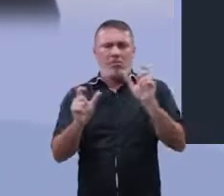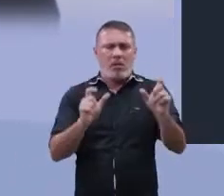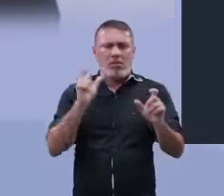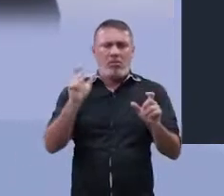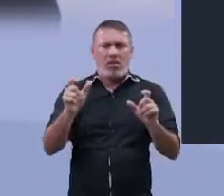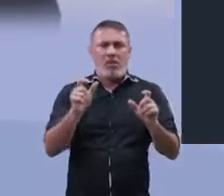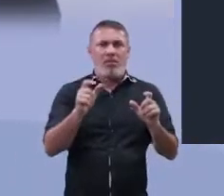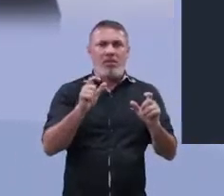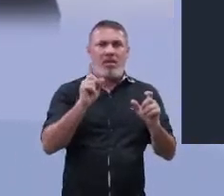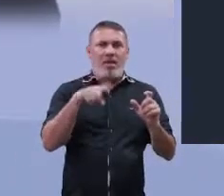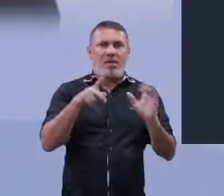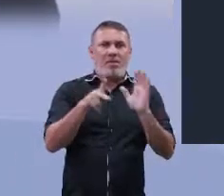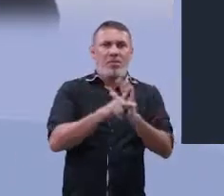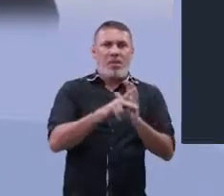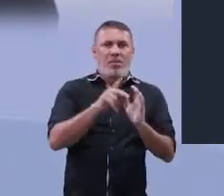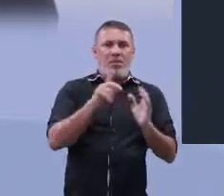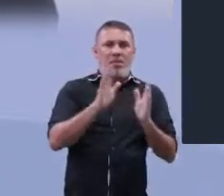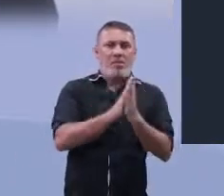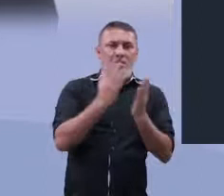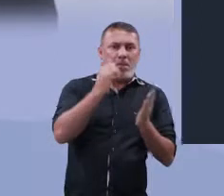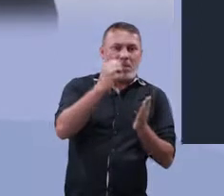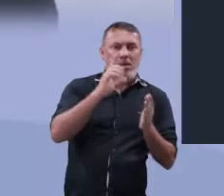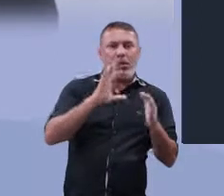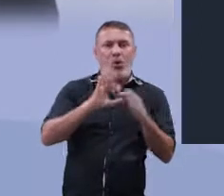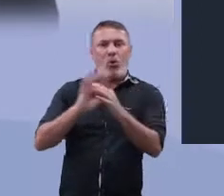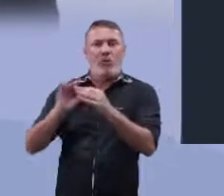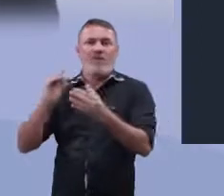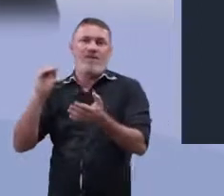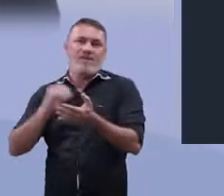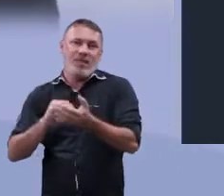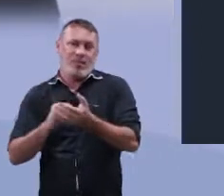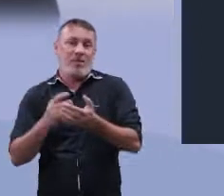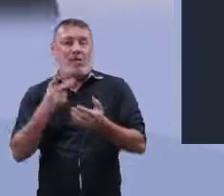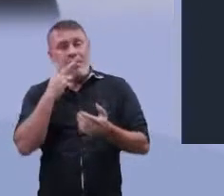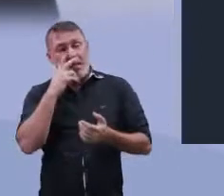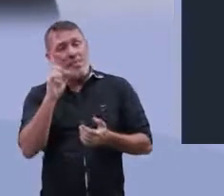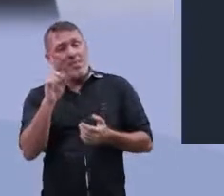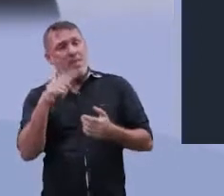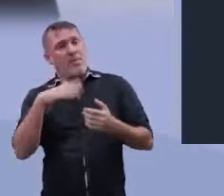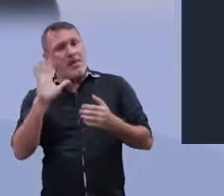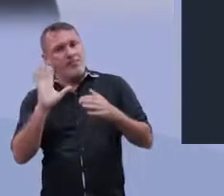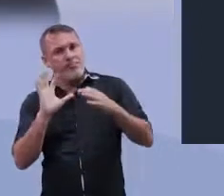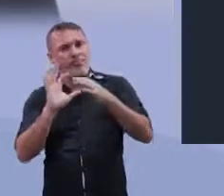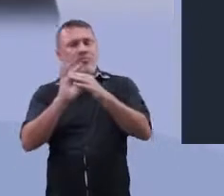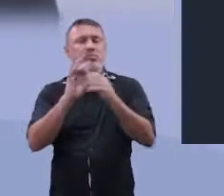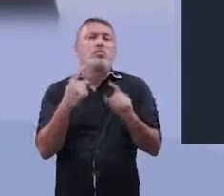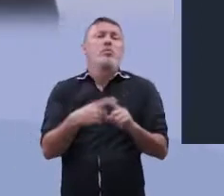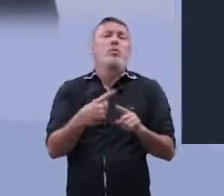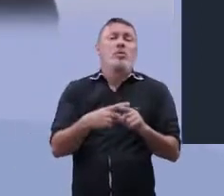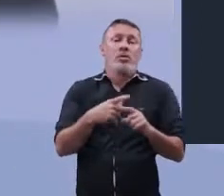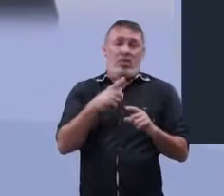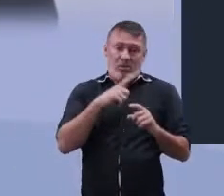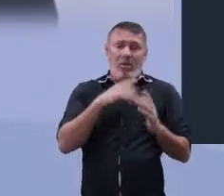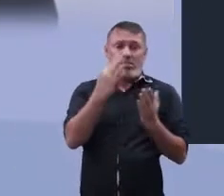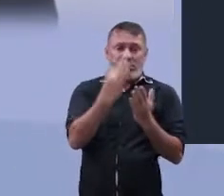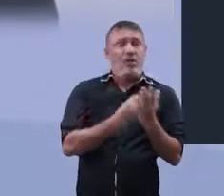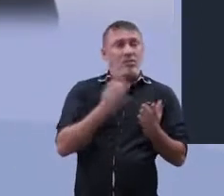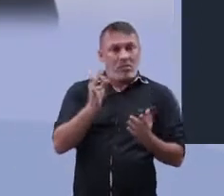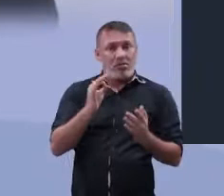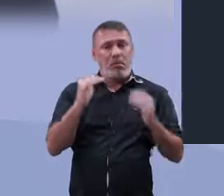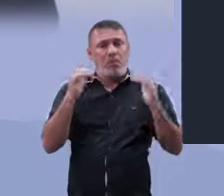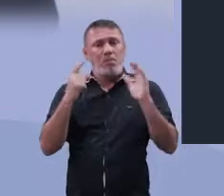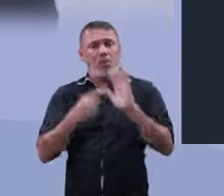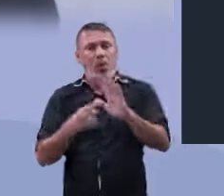bíblicos de forma descontextualizada. A letra D é a resposta que mais se adequa, porque há no texto